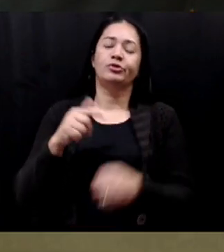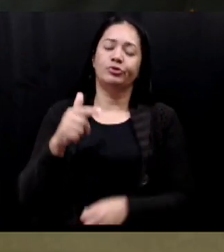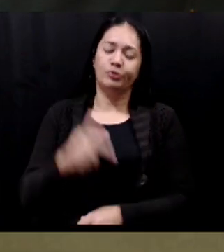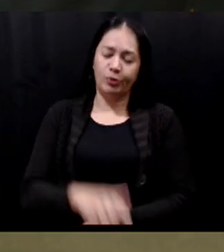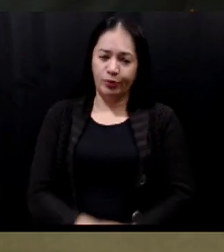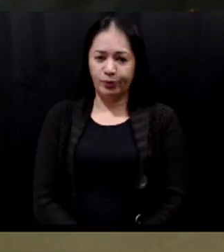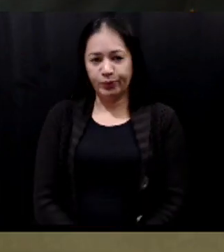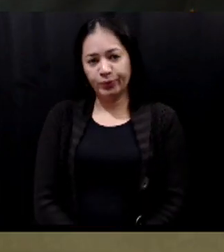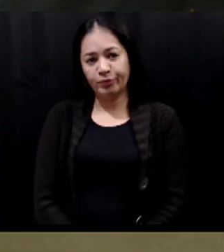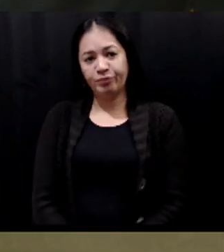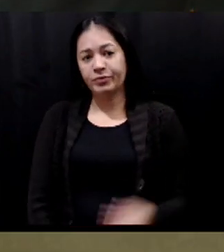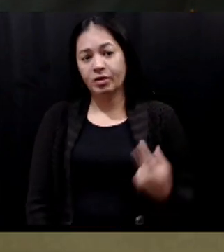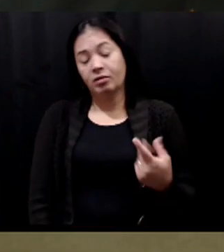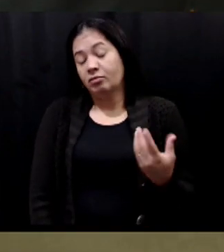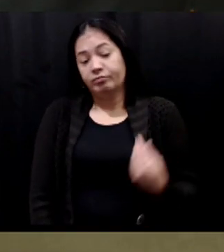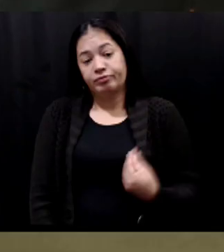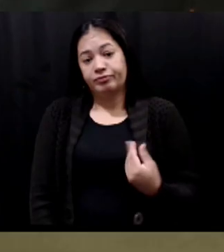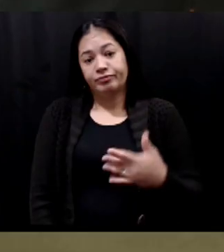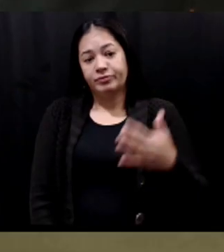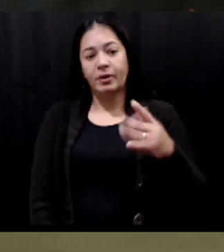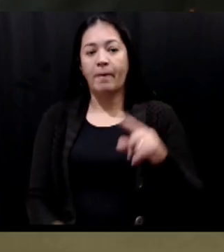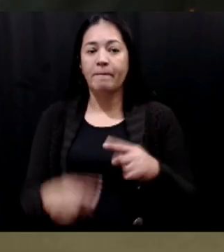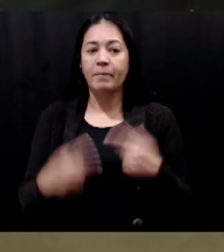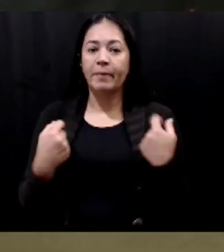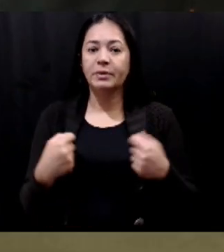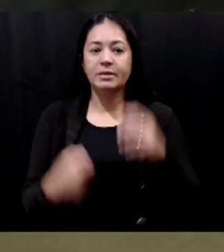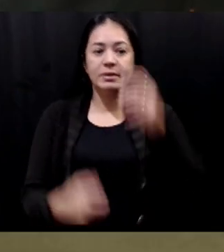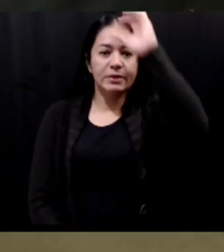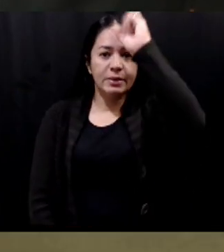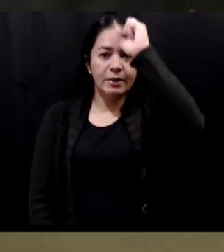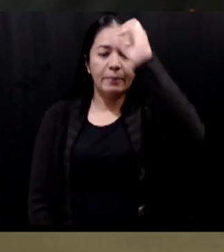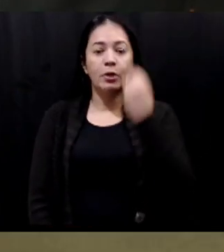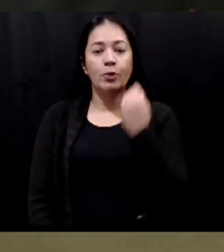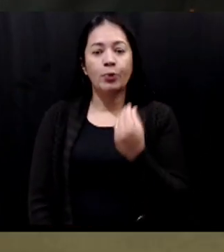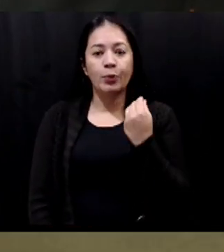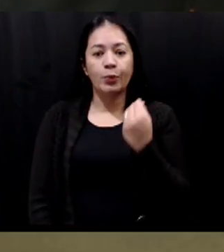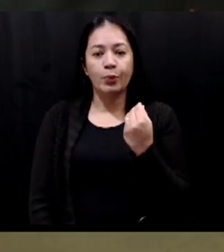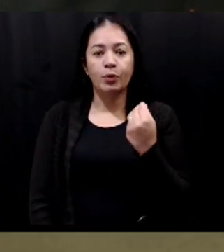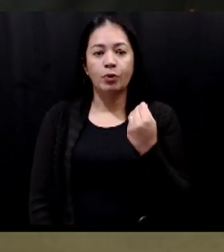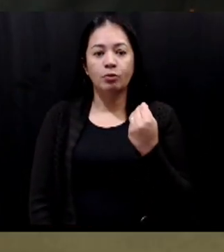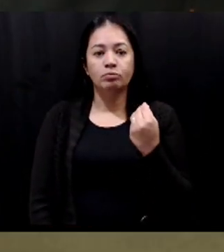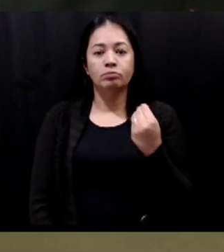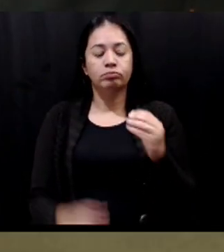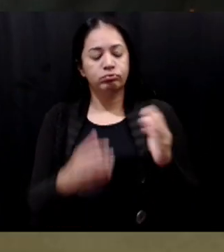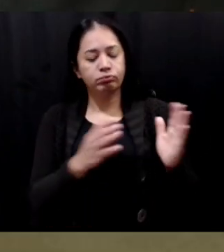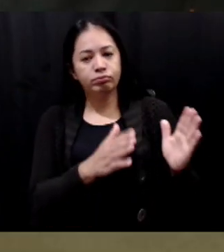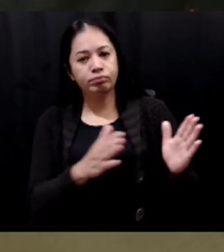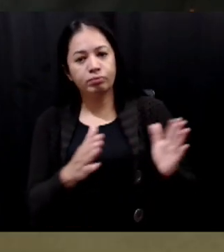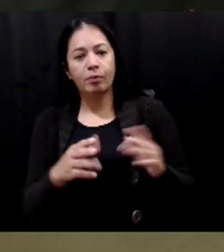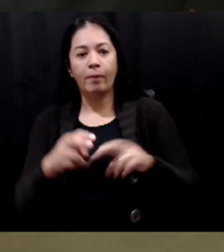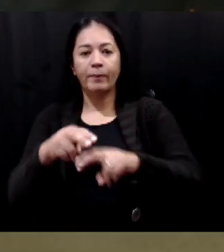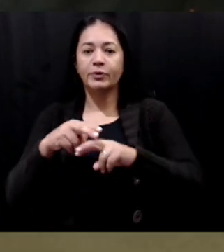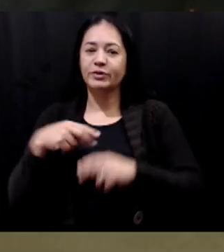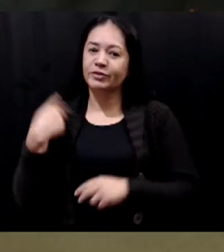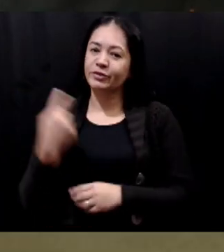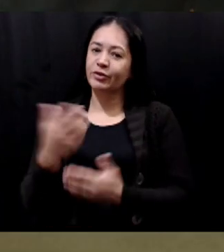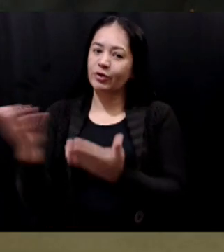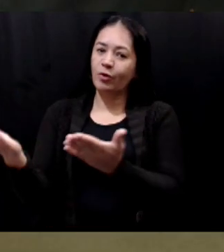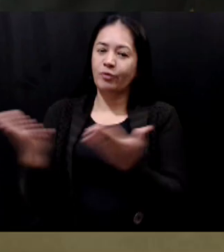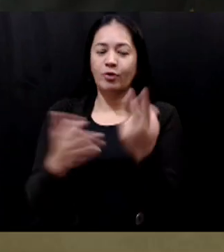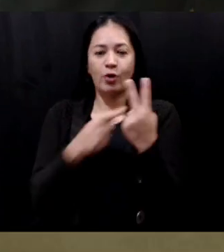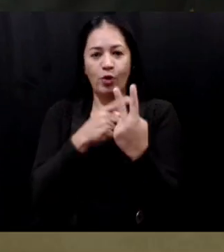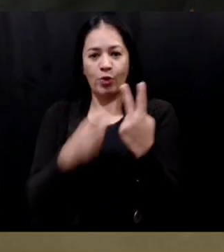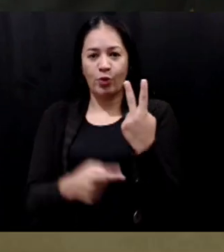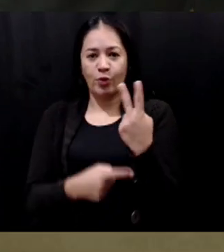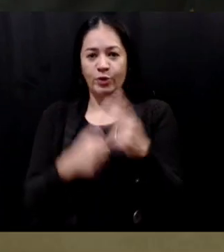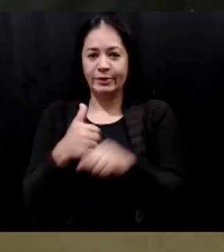vai vivendo, mas a gente precisa aprender como lidar com essas situações, e aí por isso que nós trouxemos hoje duas pessoas que vão falar,